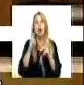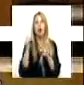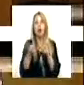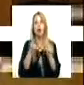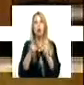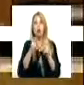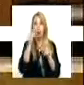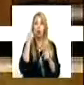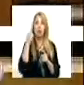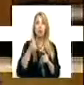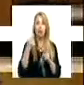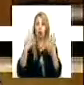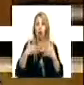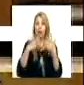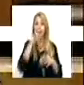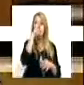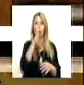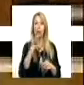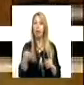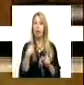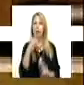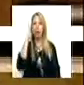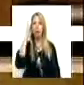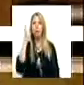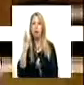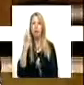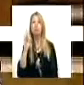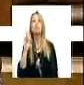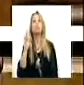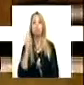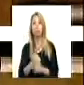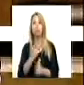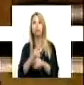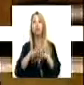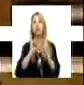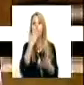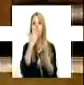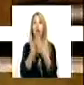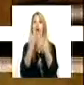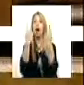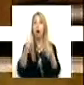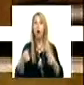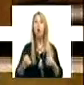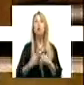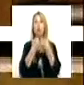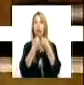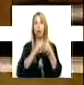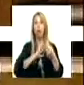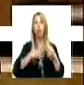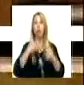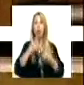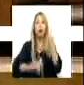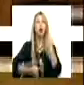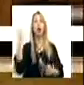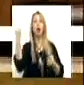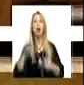de Estado, não perderemos de vista o facto de estarmos confrontados com o desafio que o planeta nos reclama